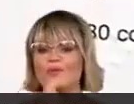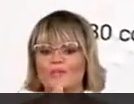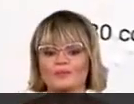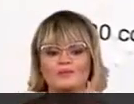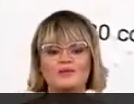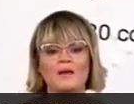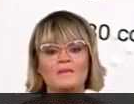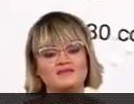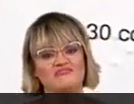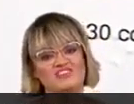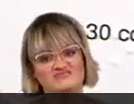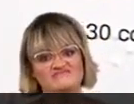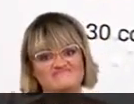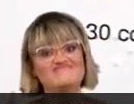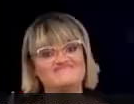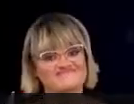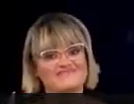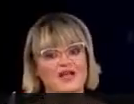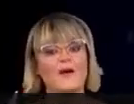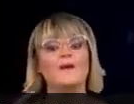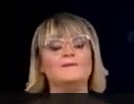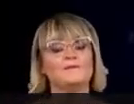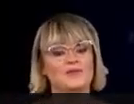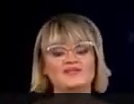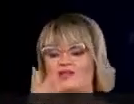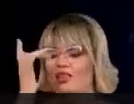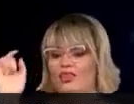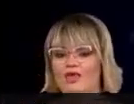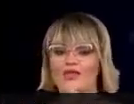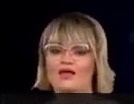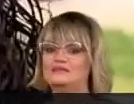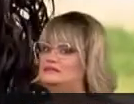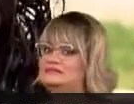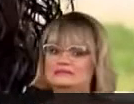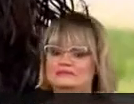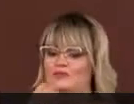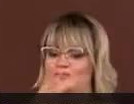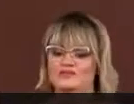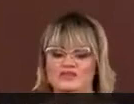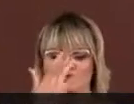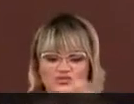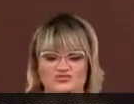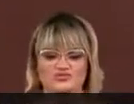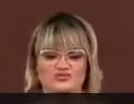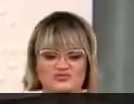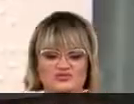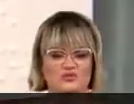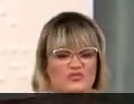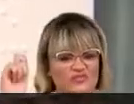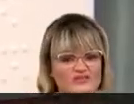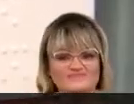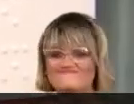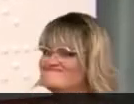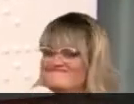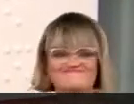a perda da validade, o que contribui para o descarte incorreto do produto. Joga no lixo. Descarte no vaso sanitário.